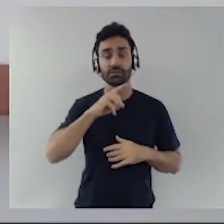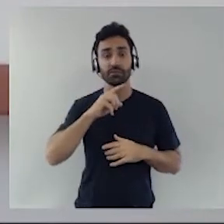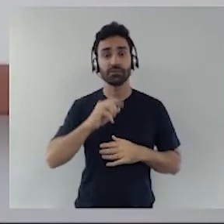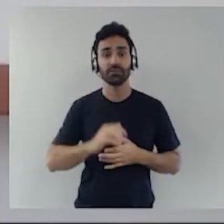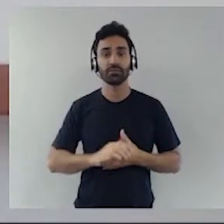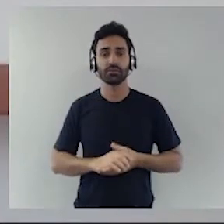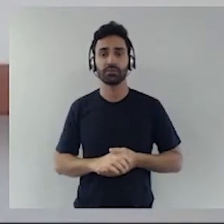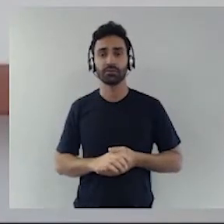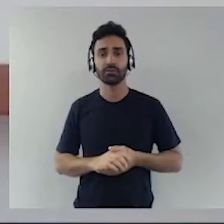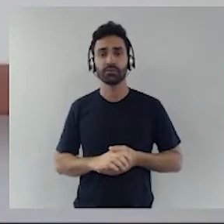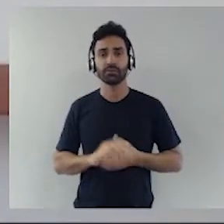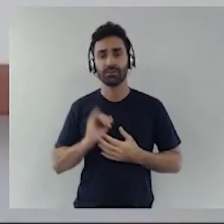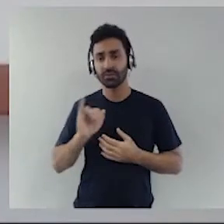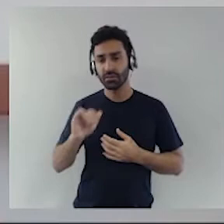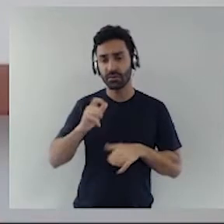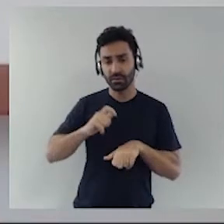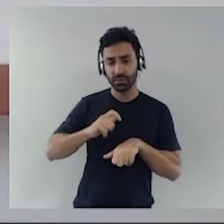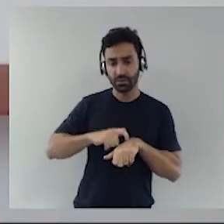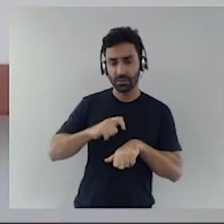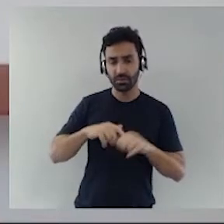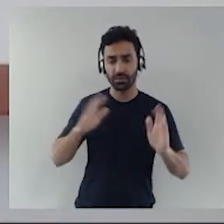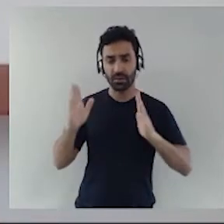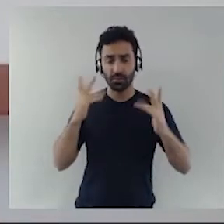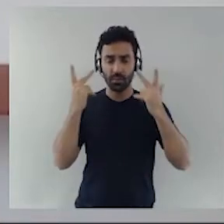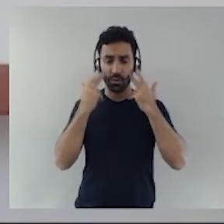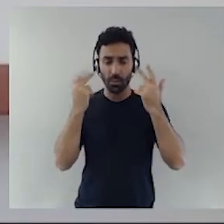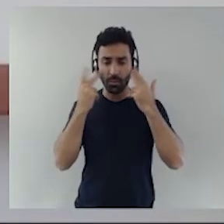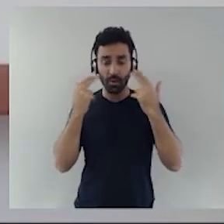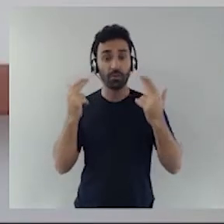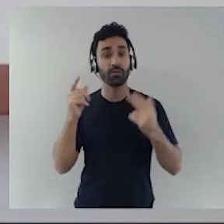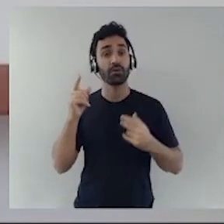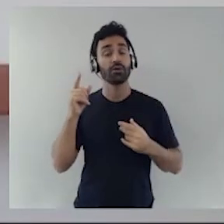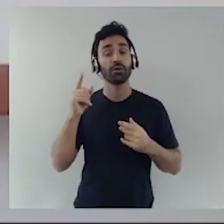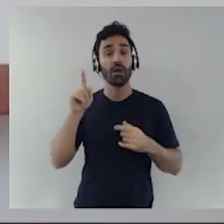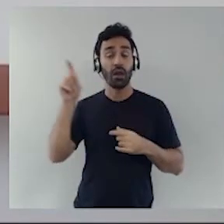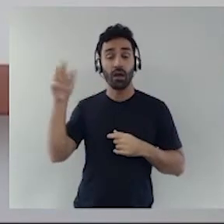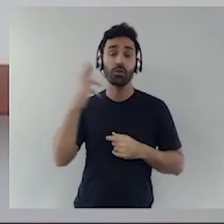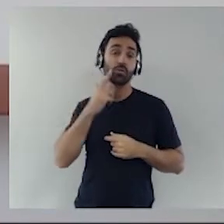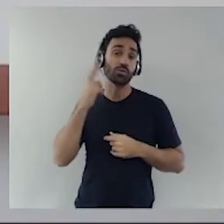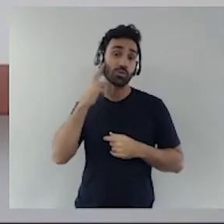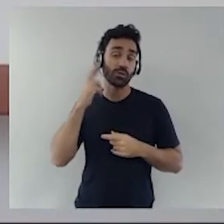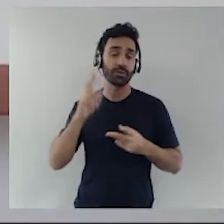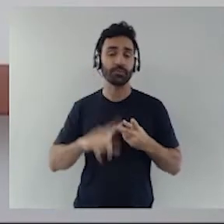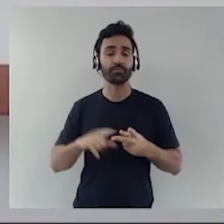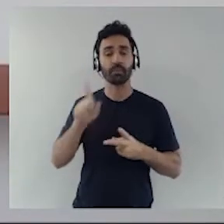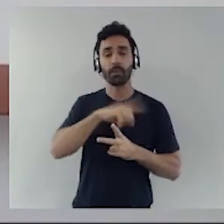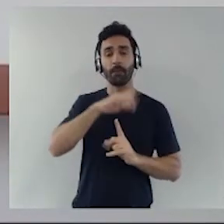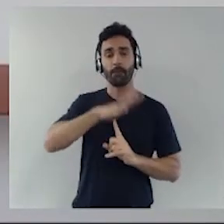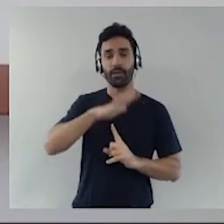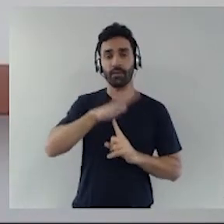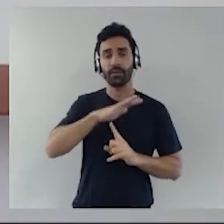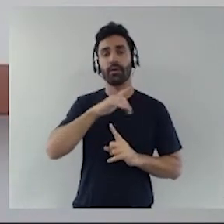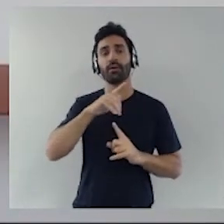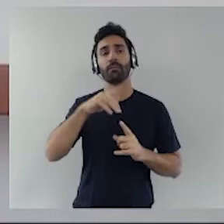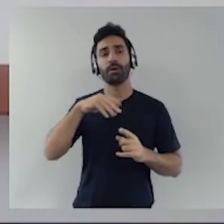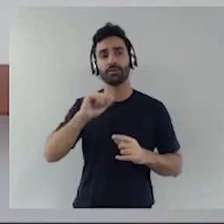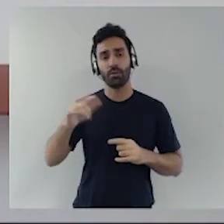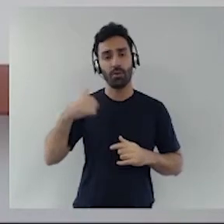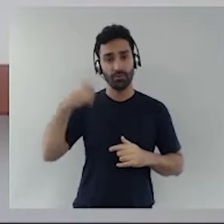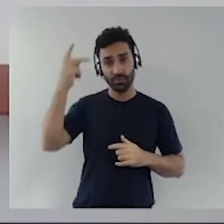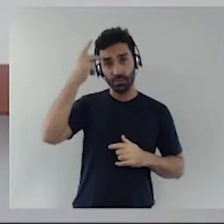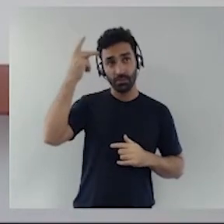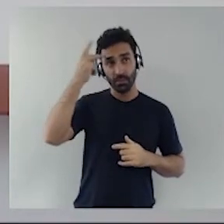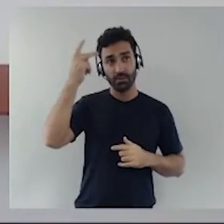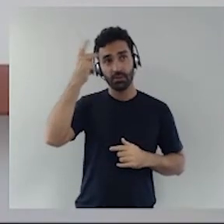estivéssemos em tempos normais em que dr andrei lá no meio de rondônia doutor edgar no paraná marçal no paraná eu em